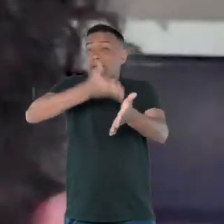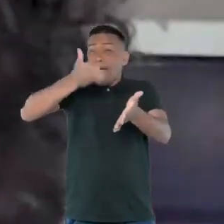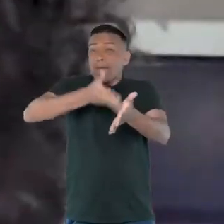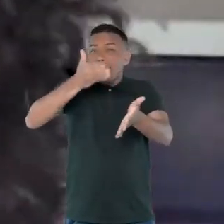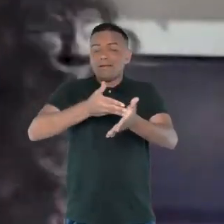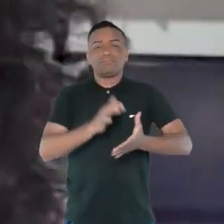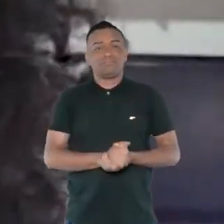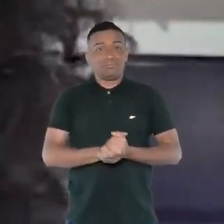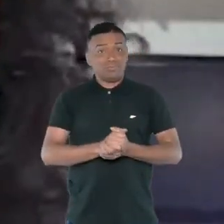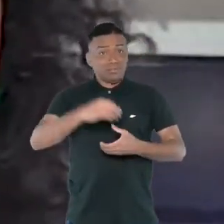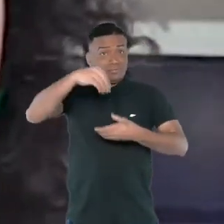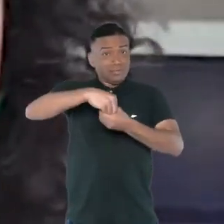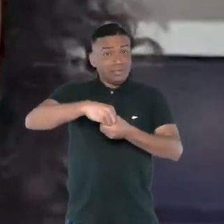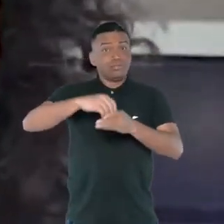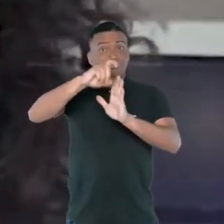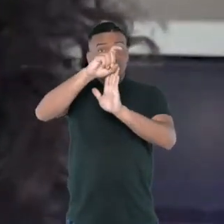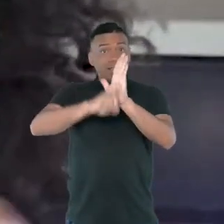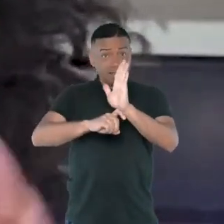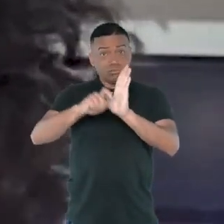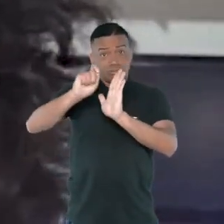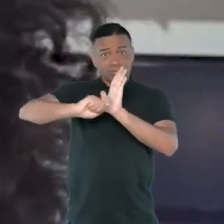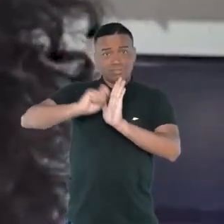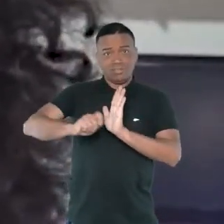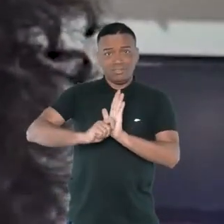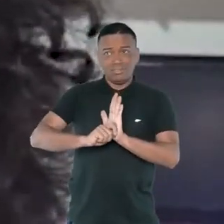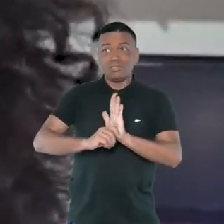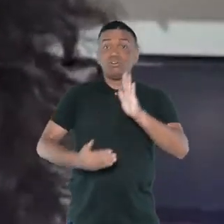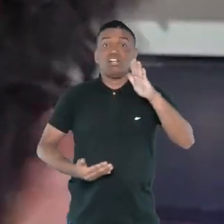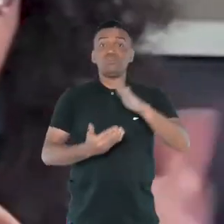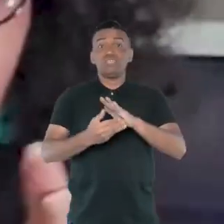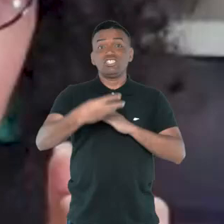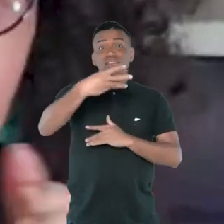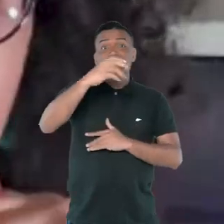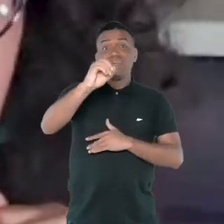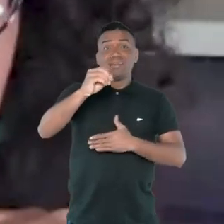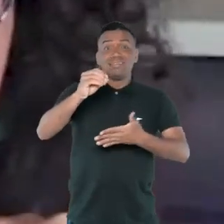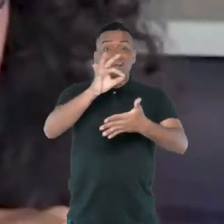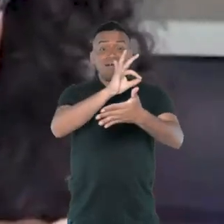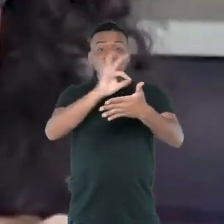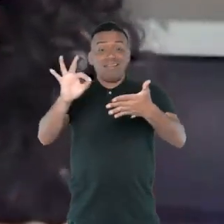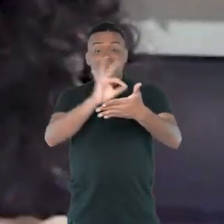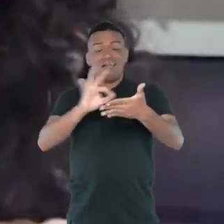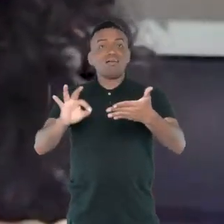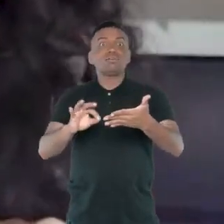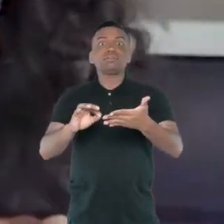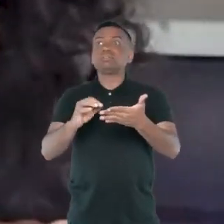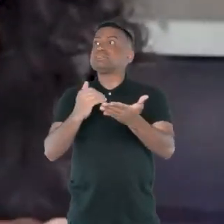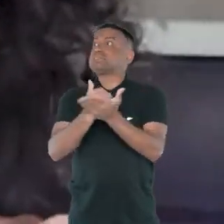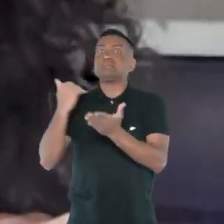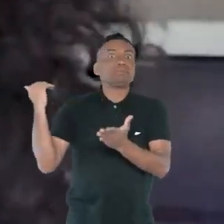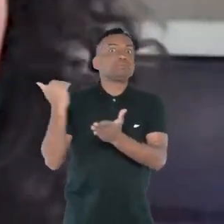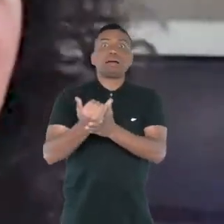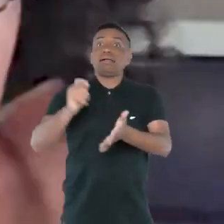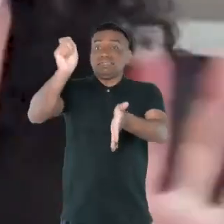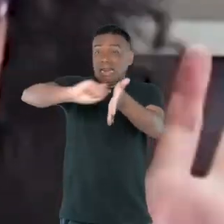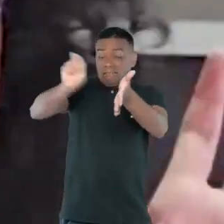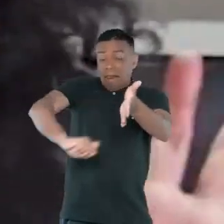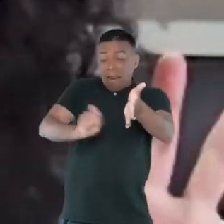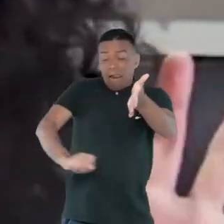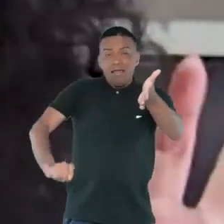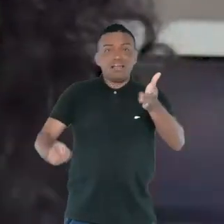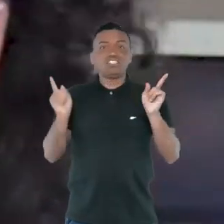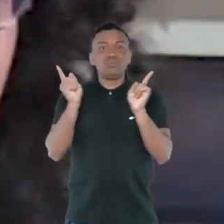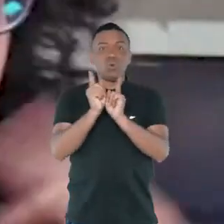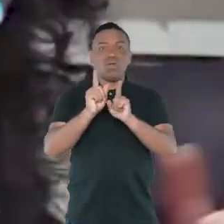para ler muito. E aí, dentro das produções de texto, tinha um problema que as redações tinham um limite de 30 linhas. E eu não gostava